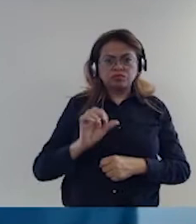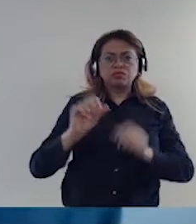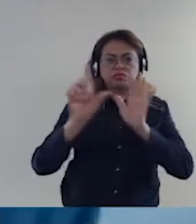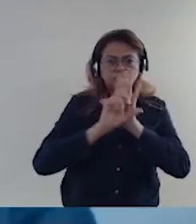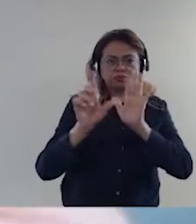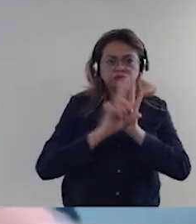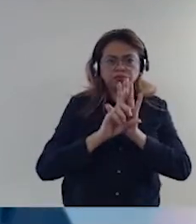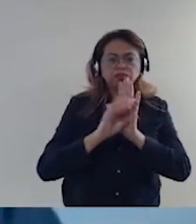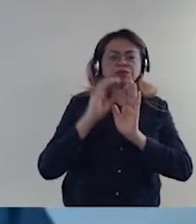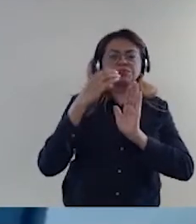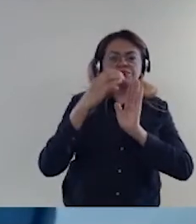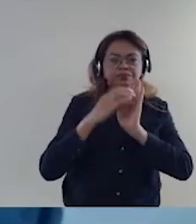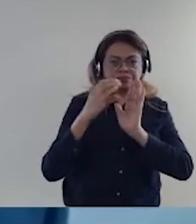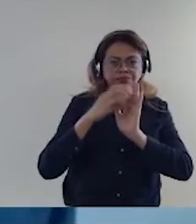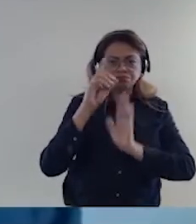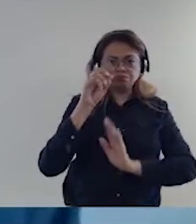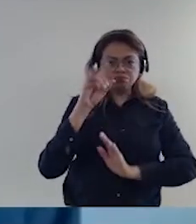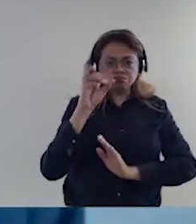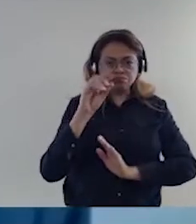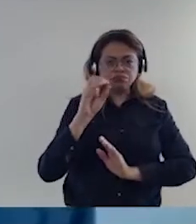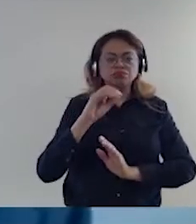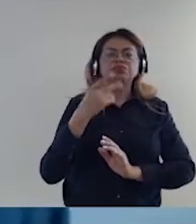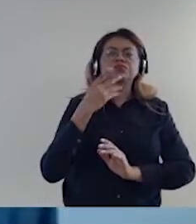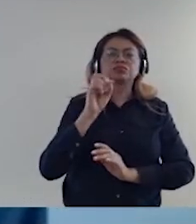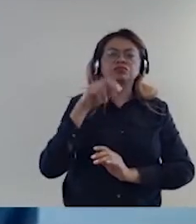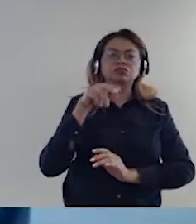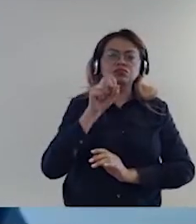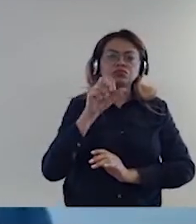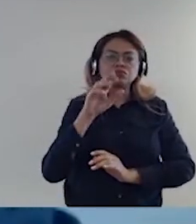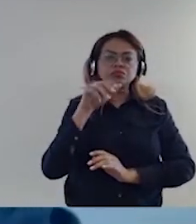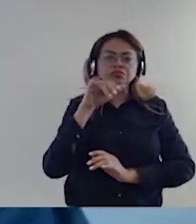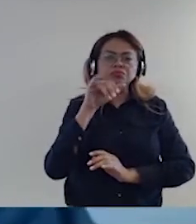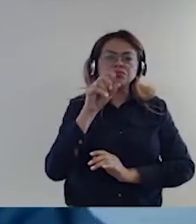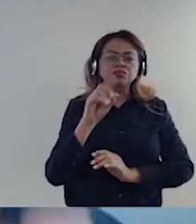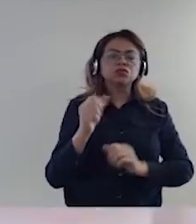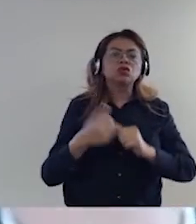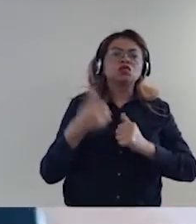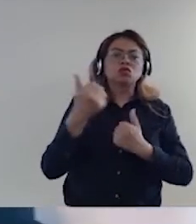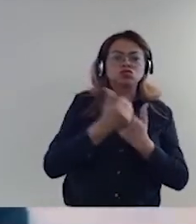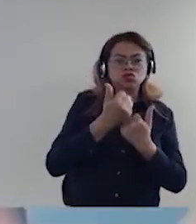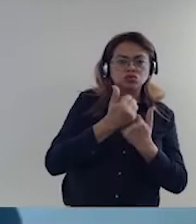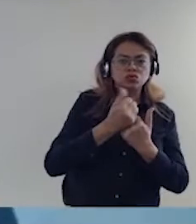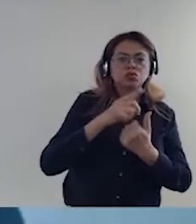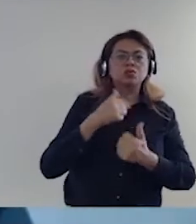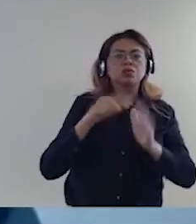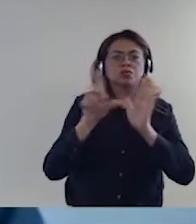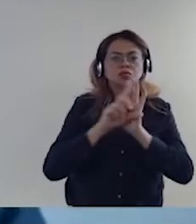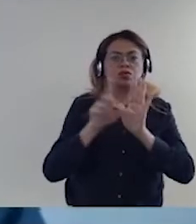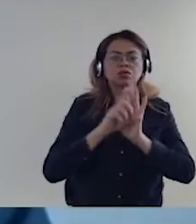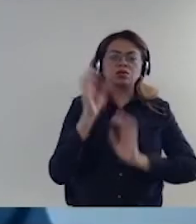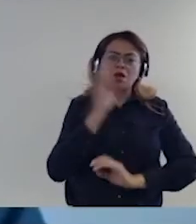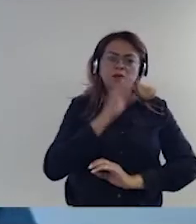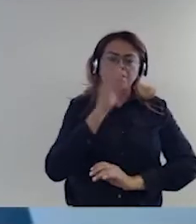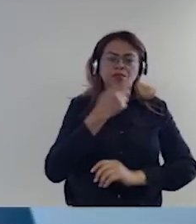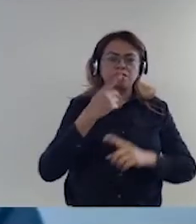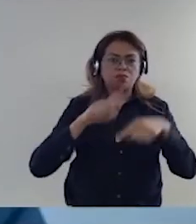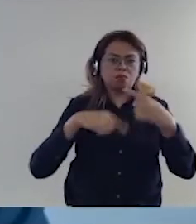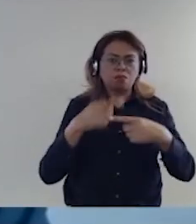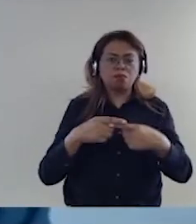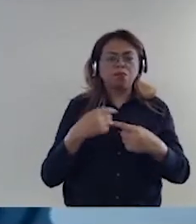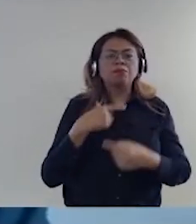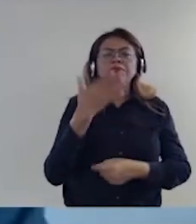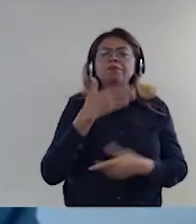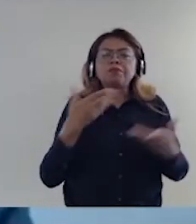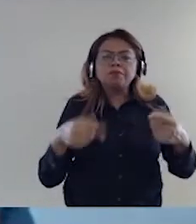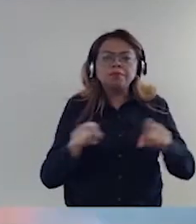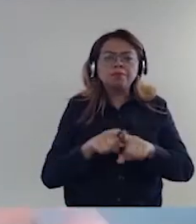Código do Consumidor, que foi suspenso pelo artigo 8º da Lei Emergencial. Então, eu gostaria de dar esse cenário para os senhores, e chamo a atenção, me parece que